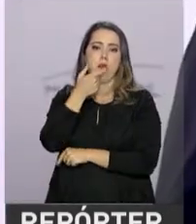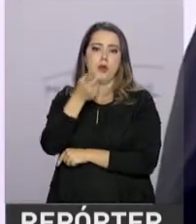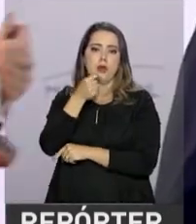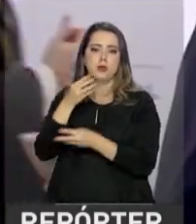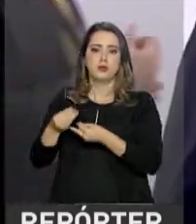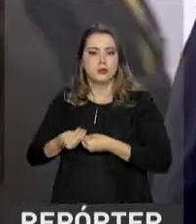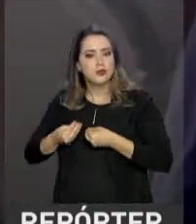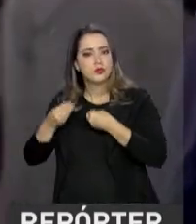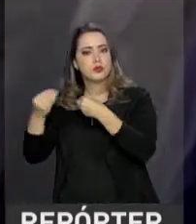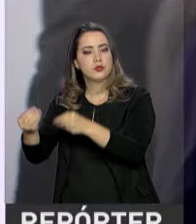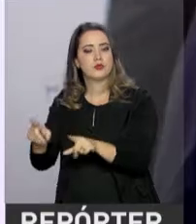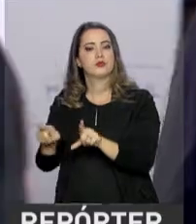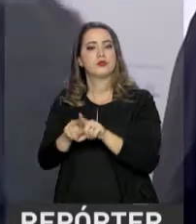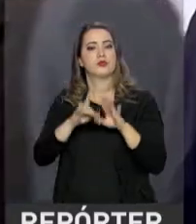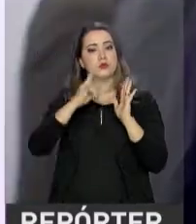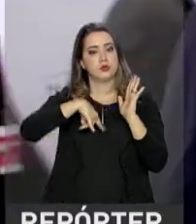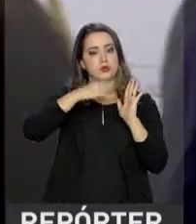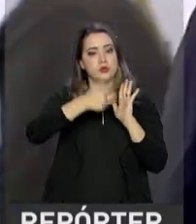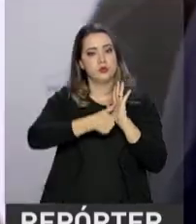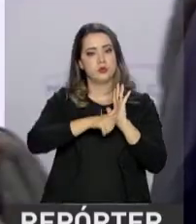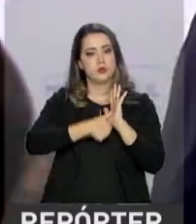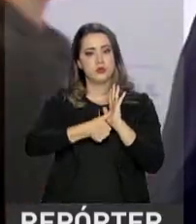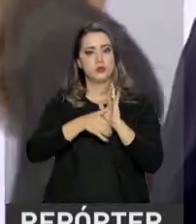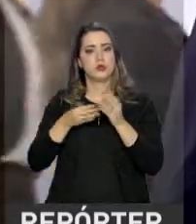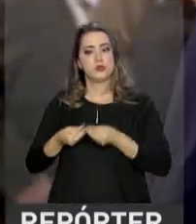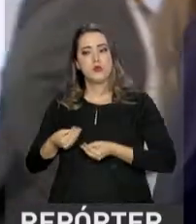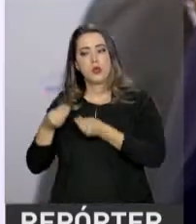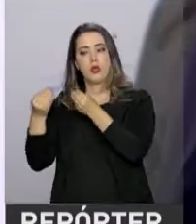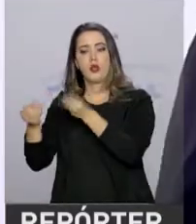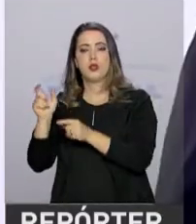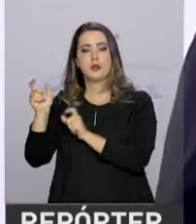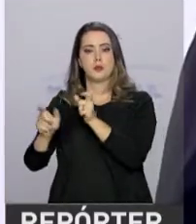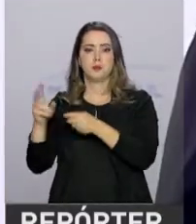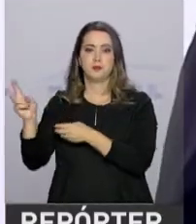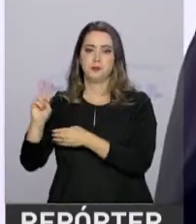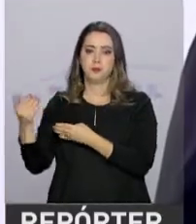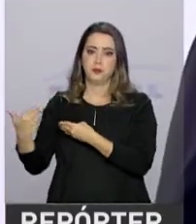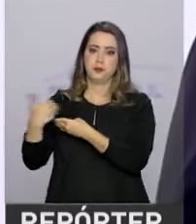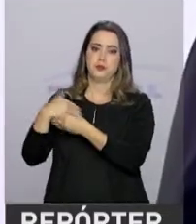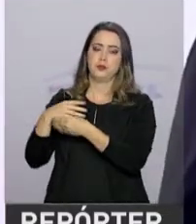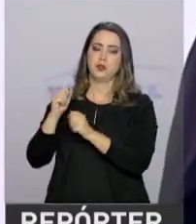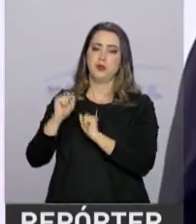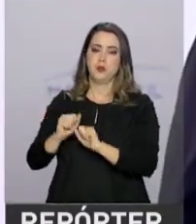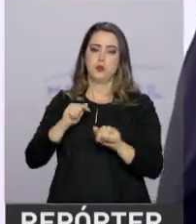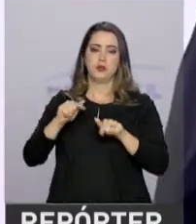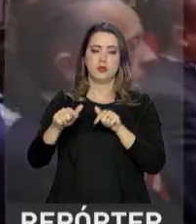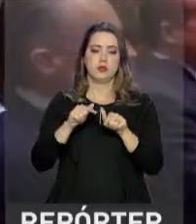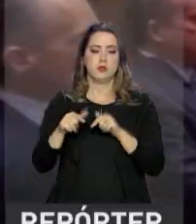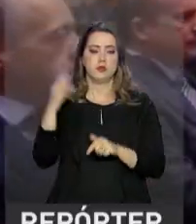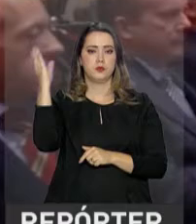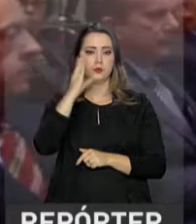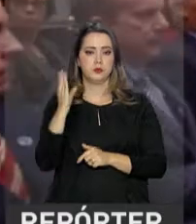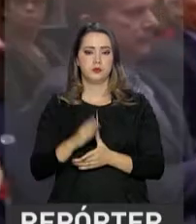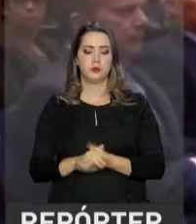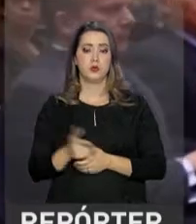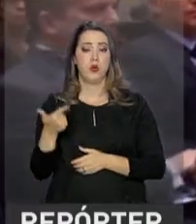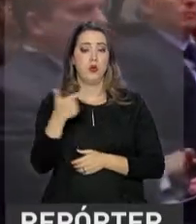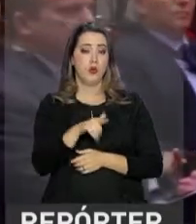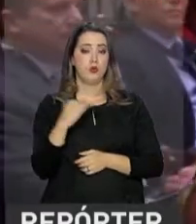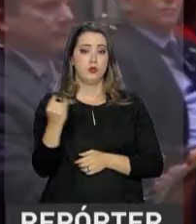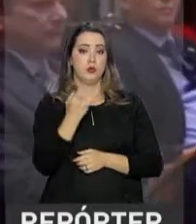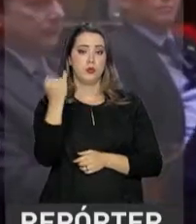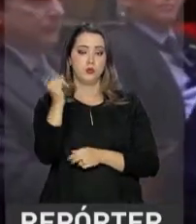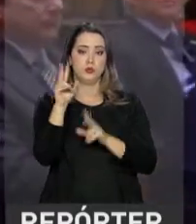é de uma carteira de identidade provisória para permitir que os venezuelanos possam trabalhar no brasil outro tema tratado